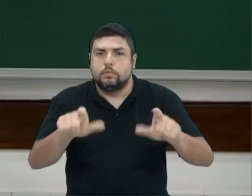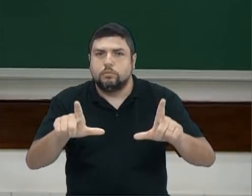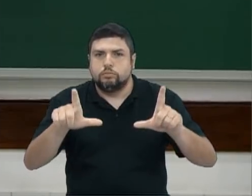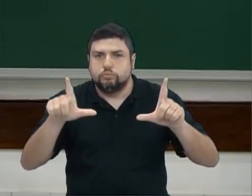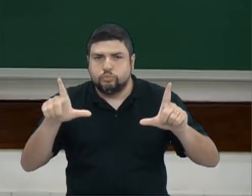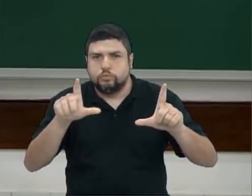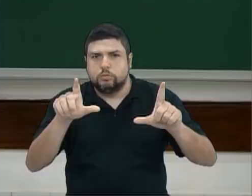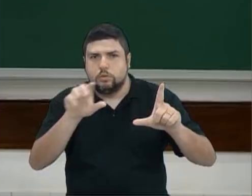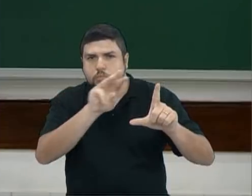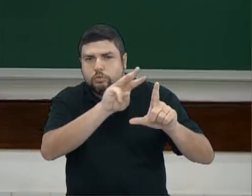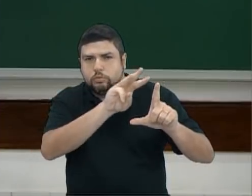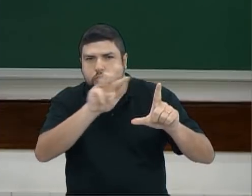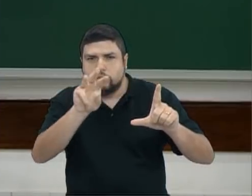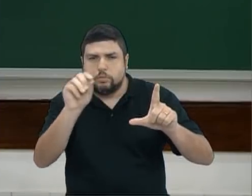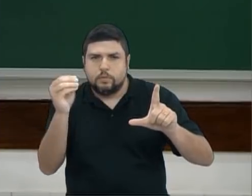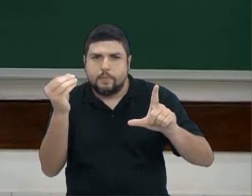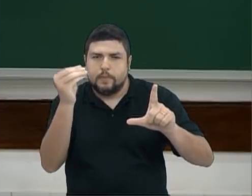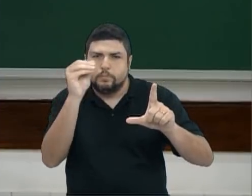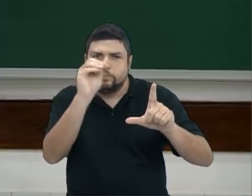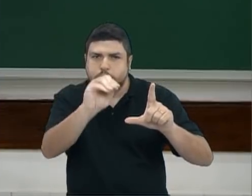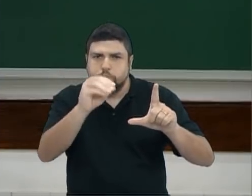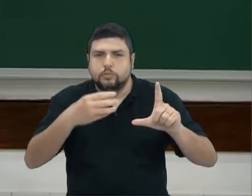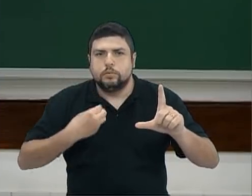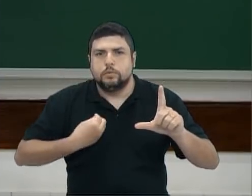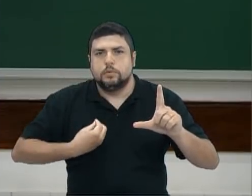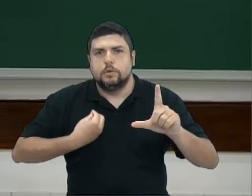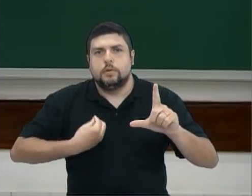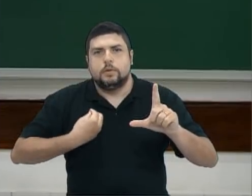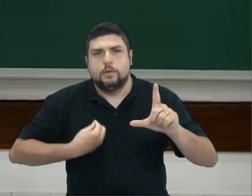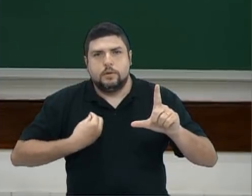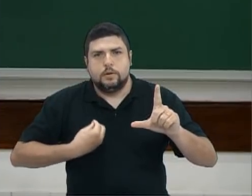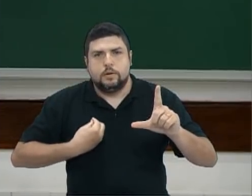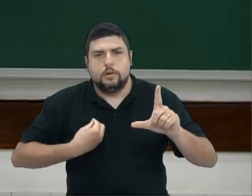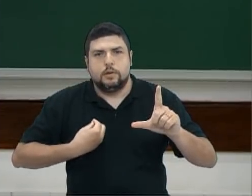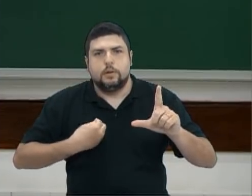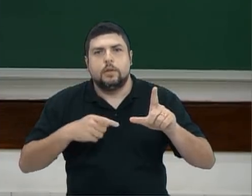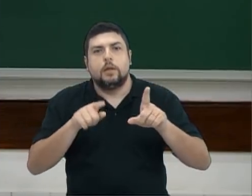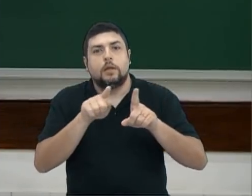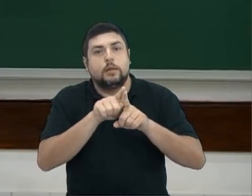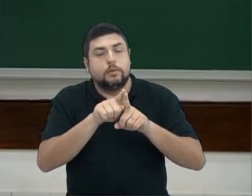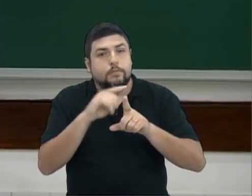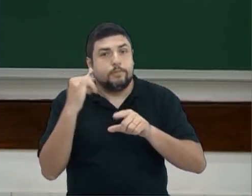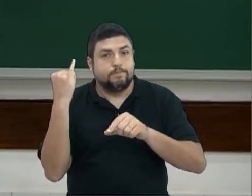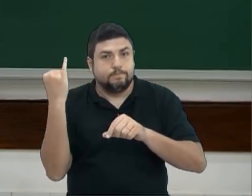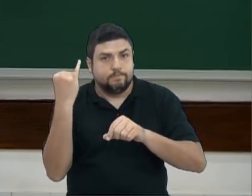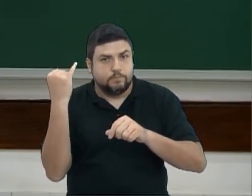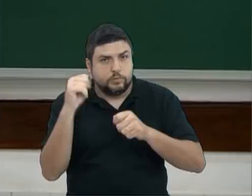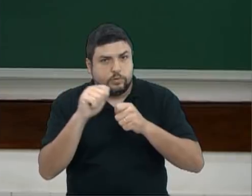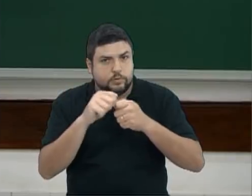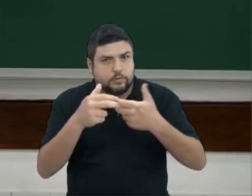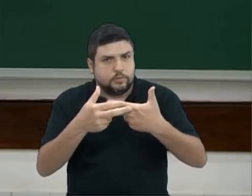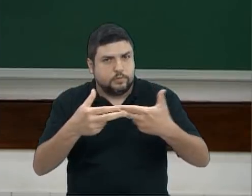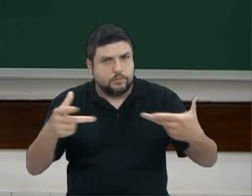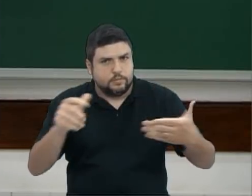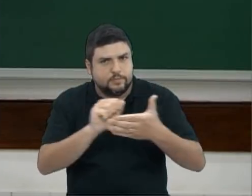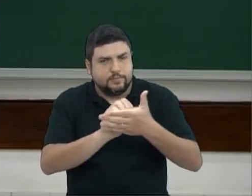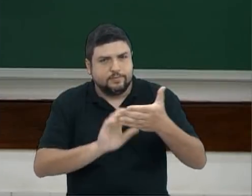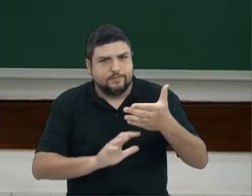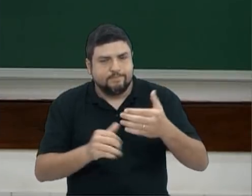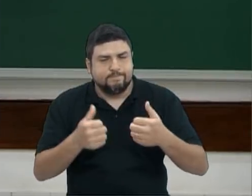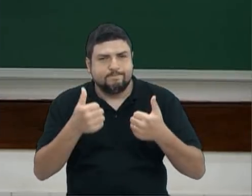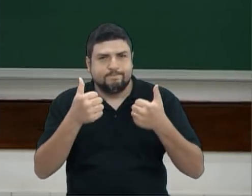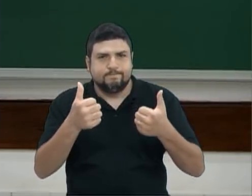Classroom e não pode esquecer de confirmar a presença lá no link. Tudo bem?